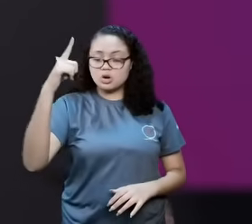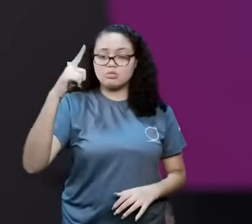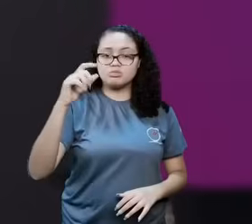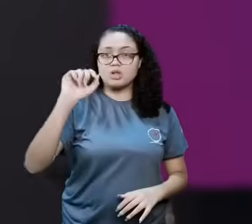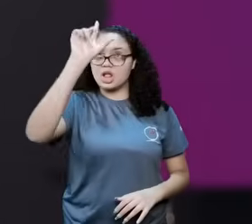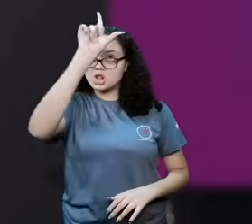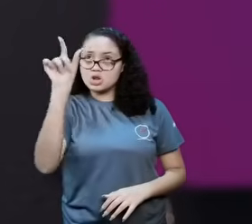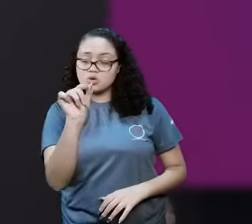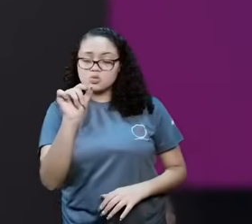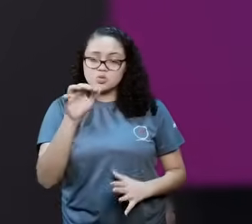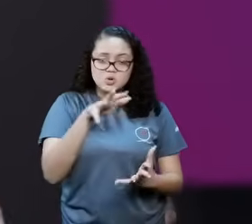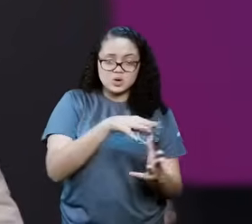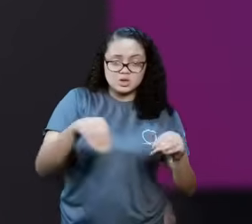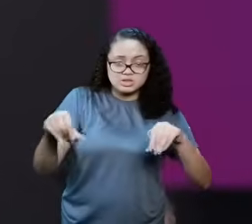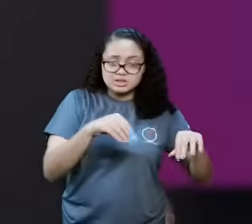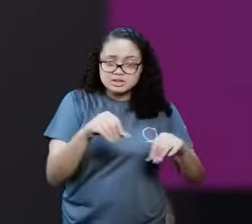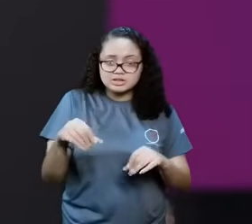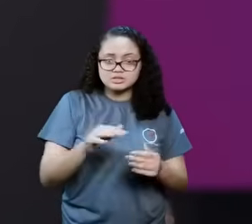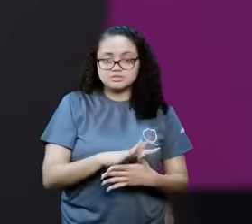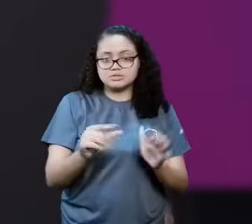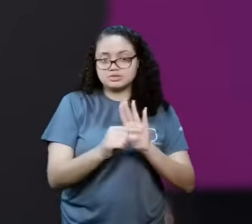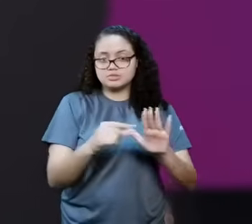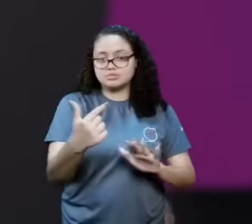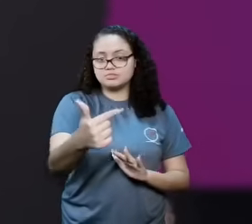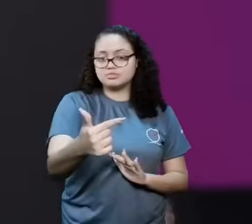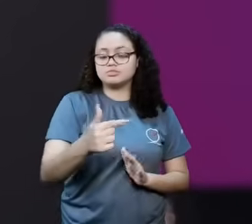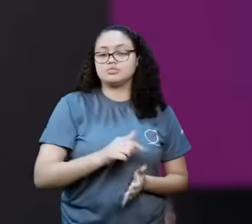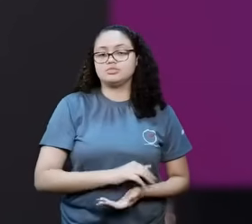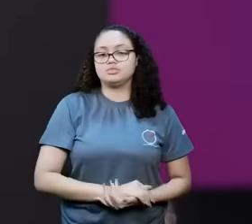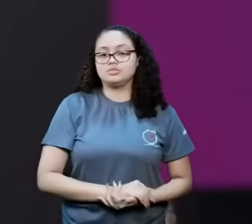Lua? Terra? Versículo 2.